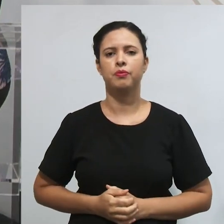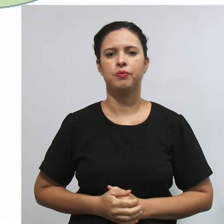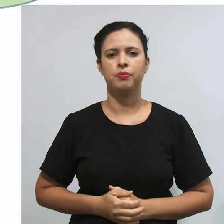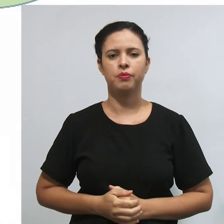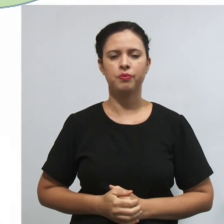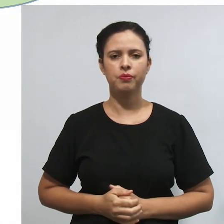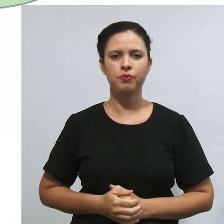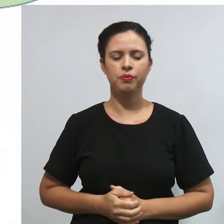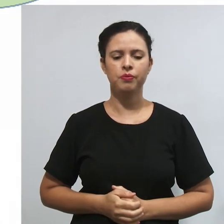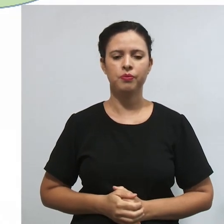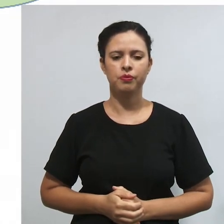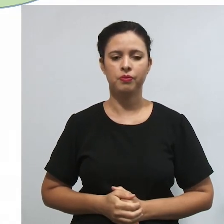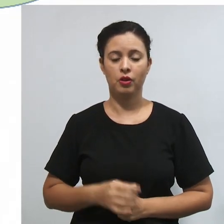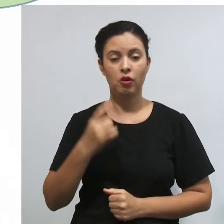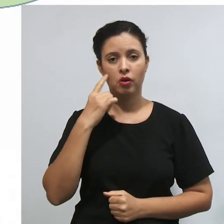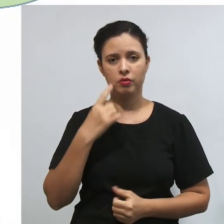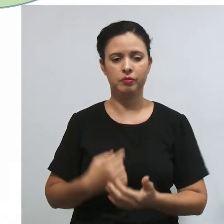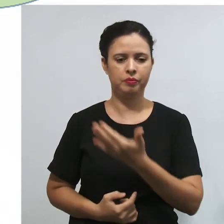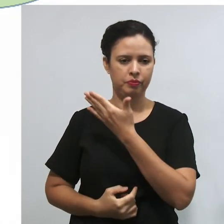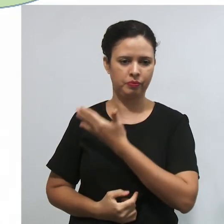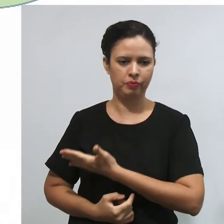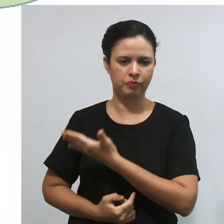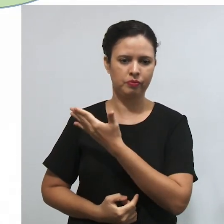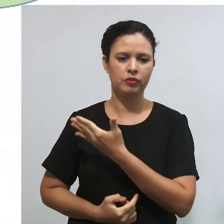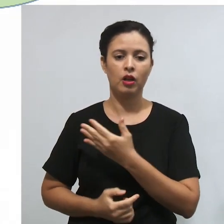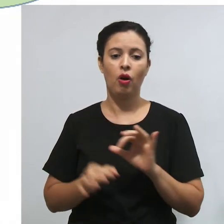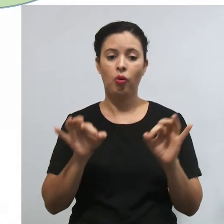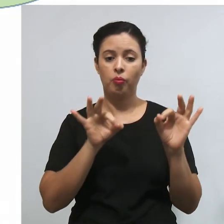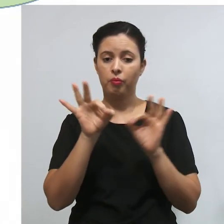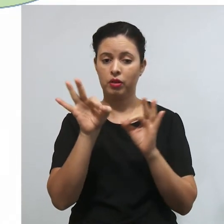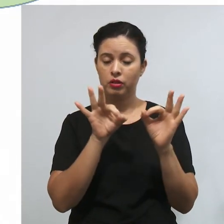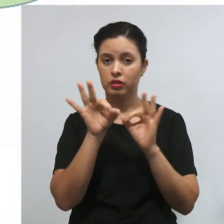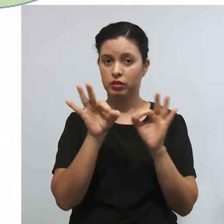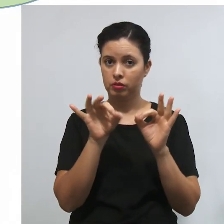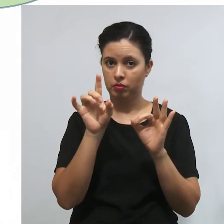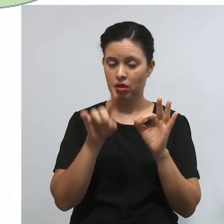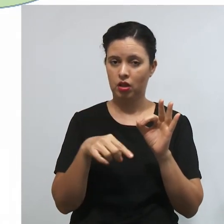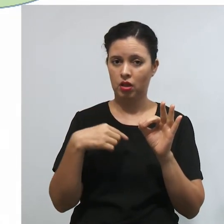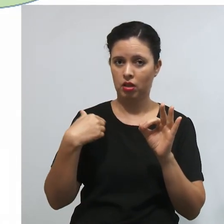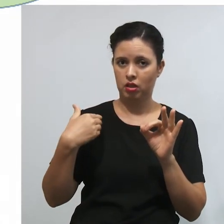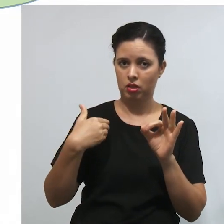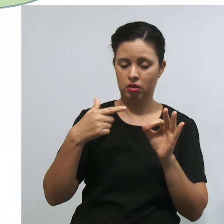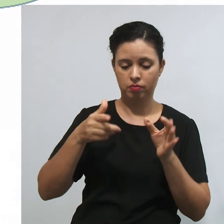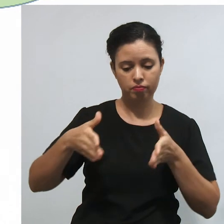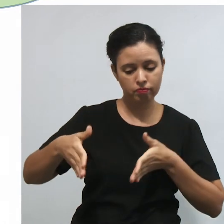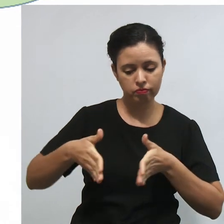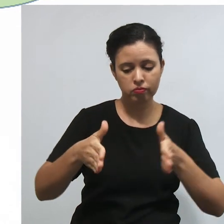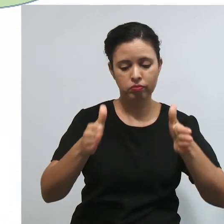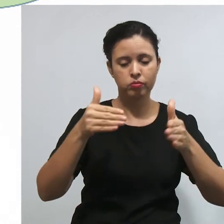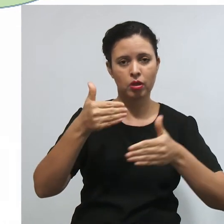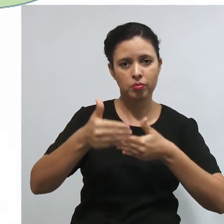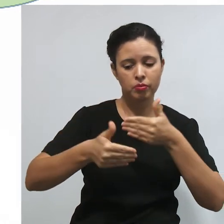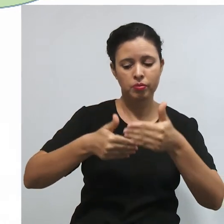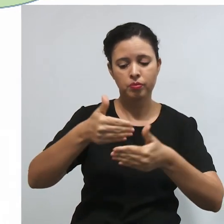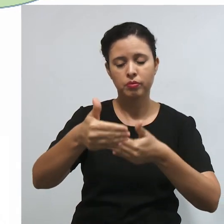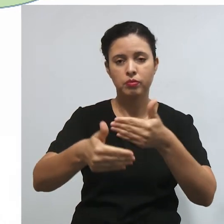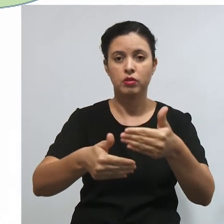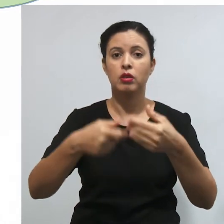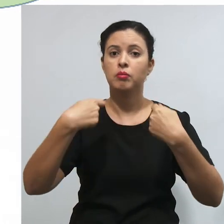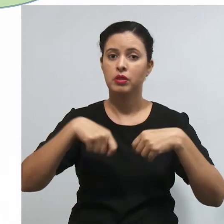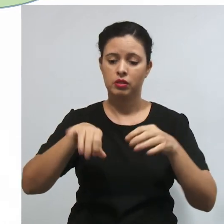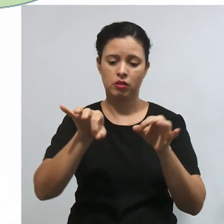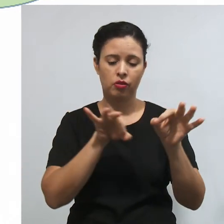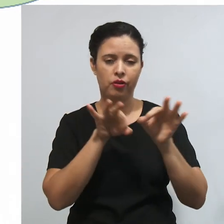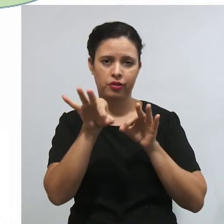Então, a gente vai entender que o planejamento, ele é um caminho a ser percorrido porque ele requer uma organização da ação,